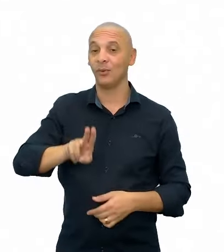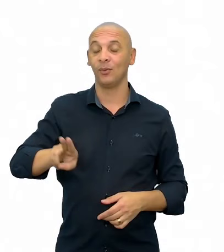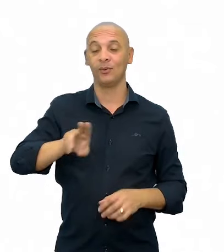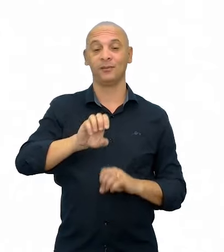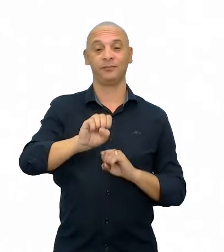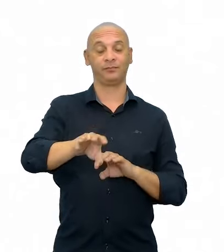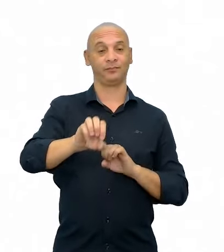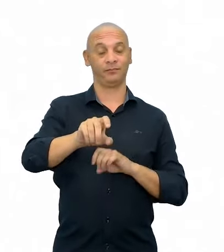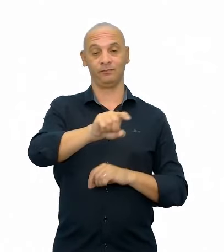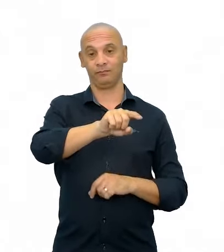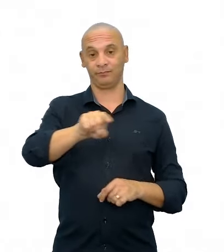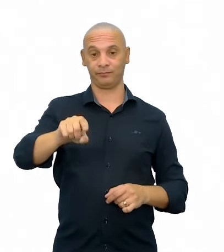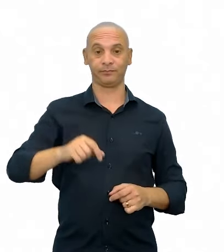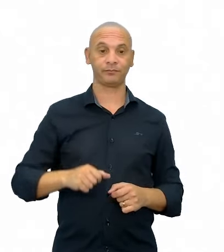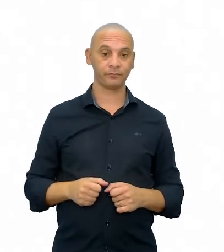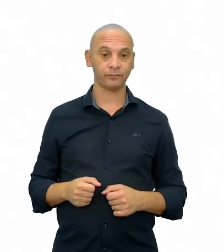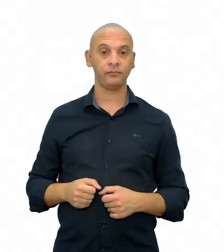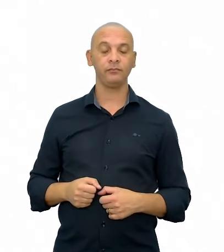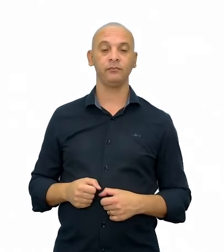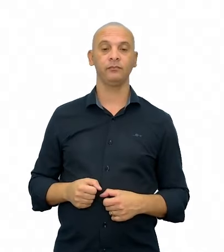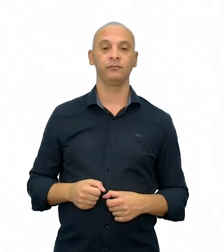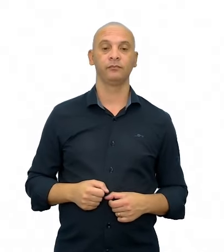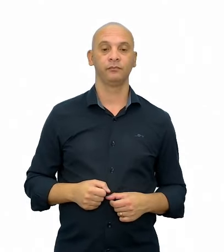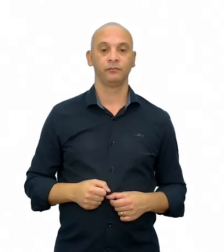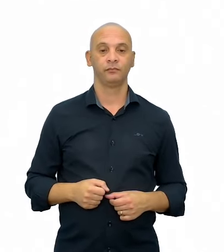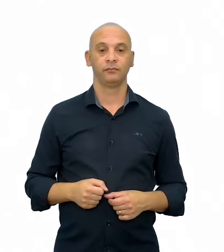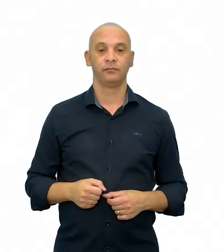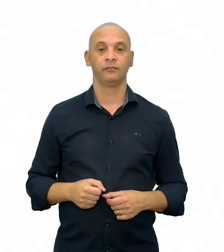inclusive nas aulas de vocês, tá?